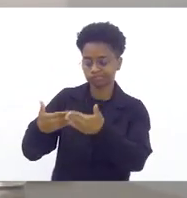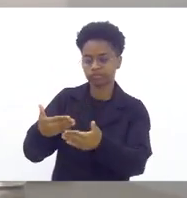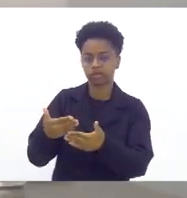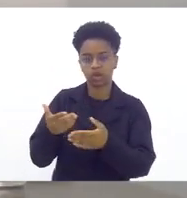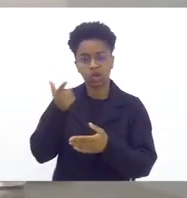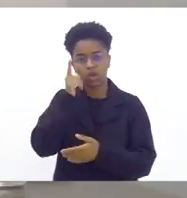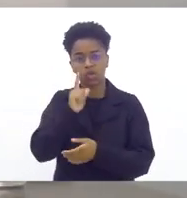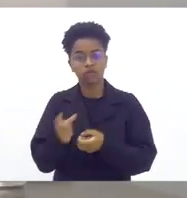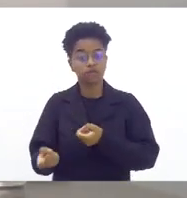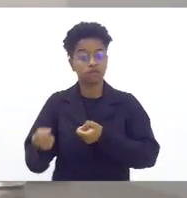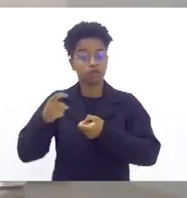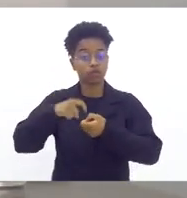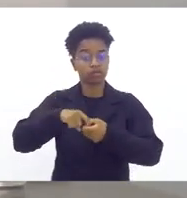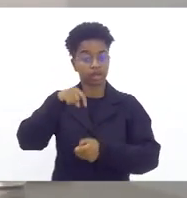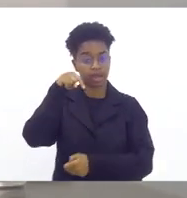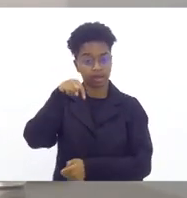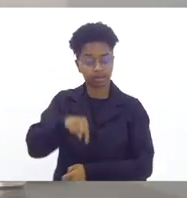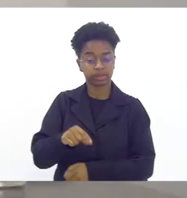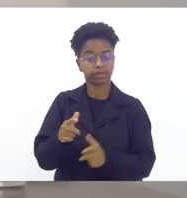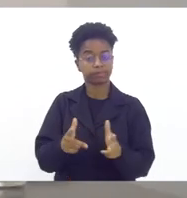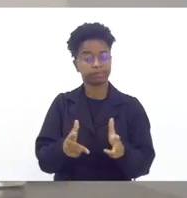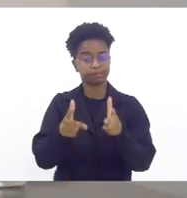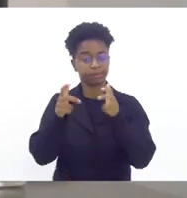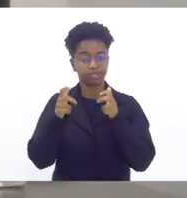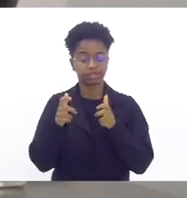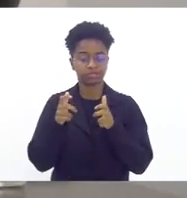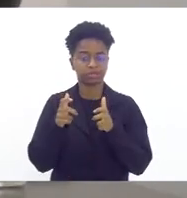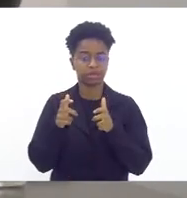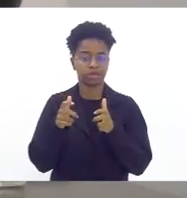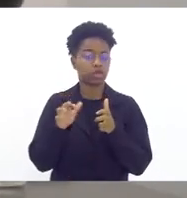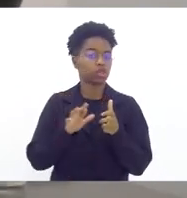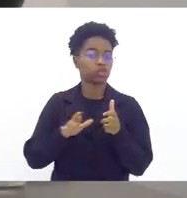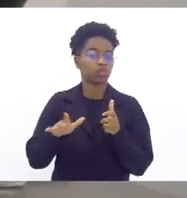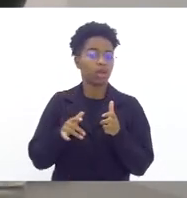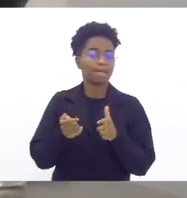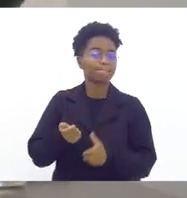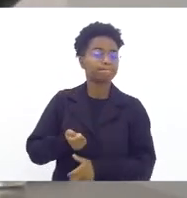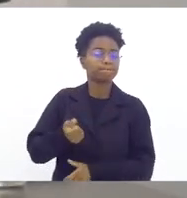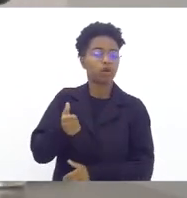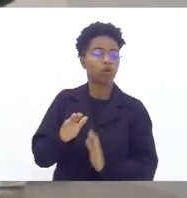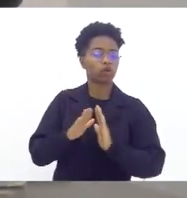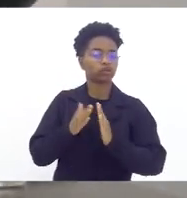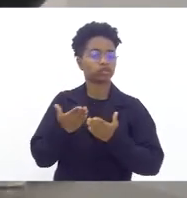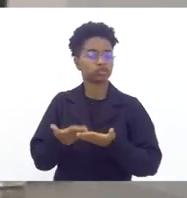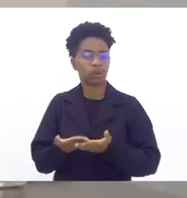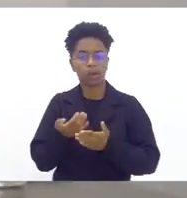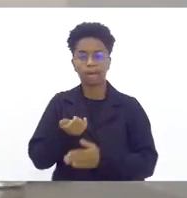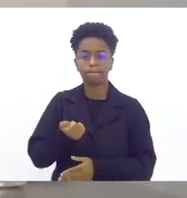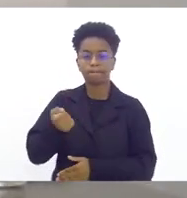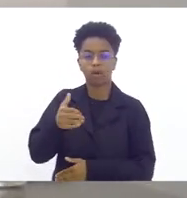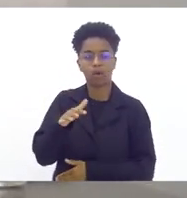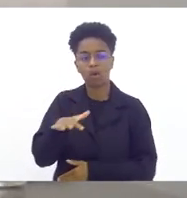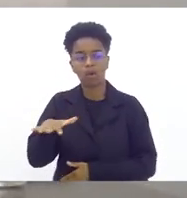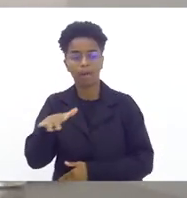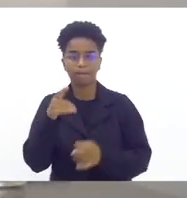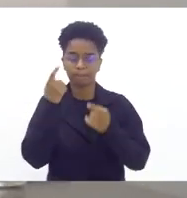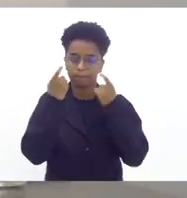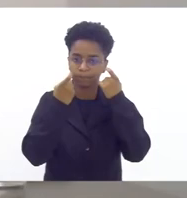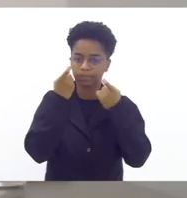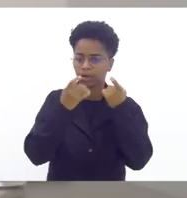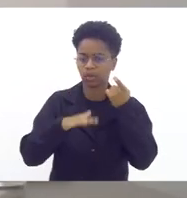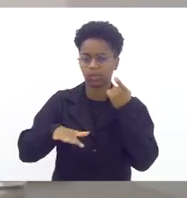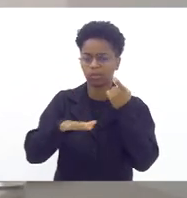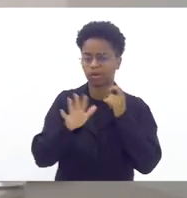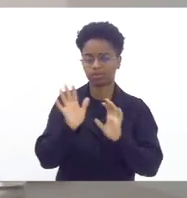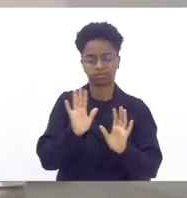voltar aqui e ver que não são apenas poucas escolas ou poucas redes que estão se preocupando em